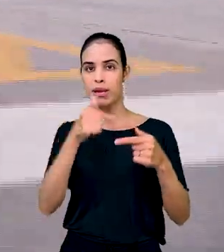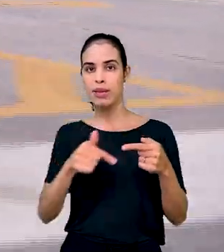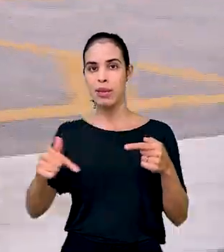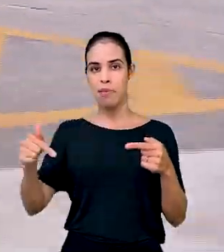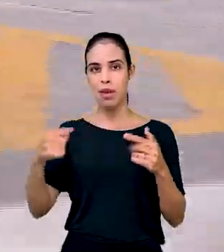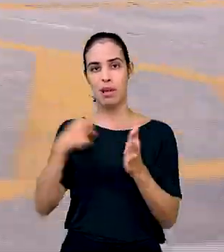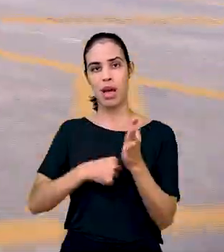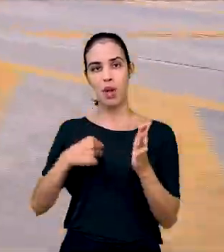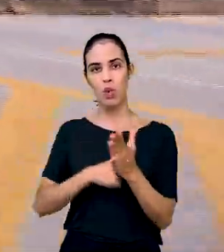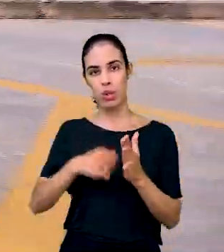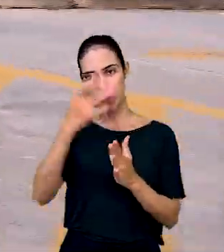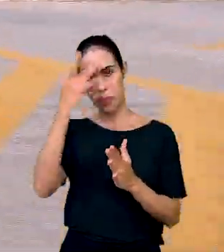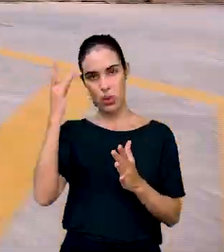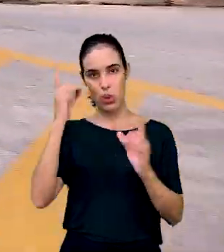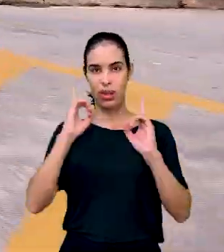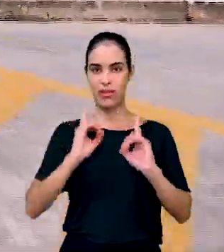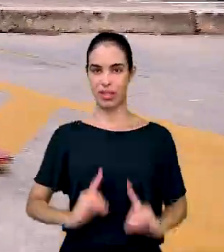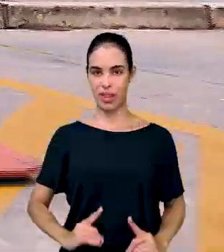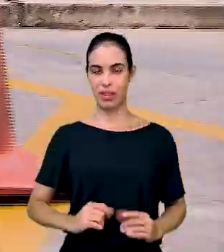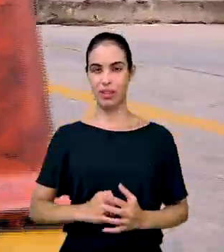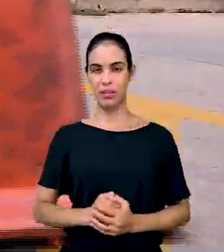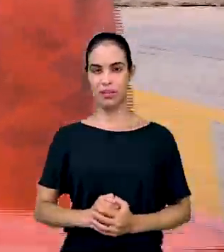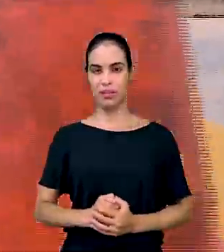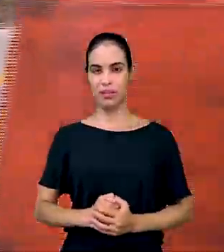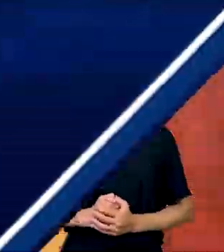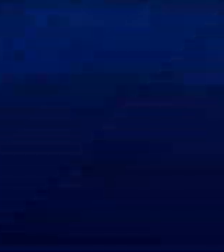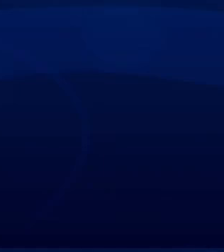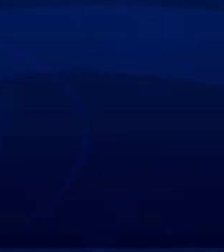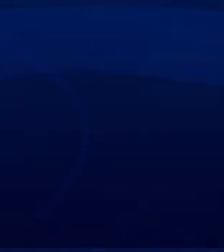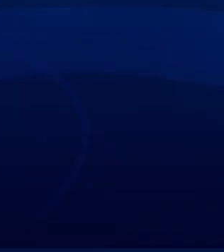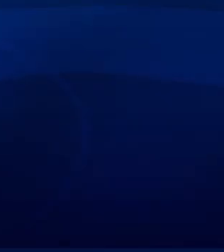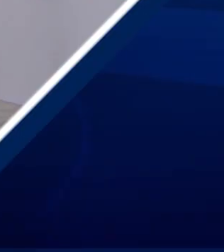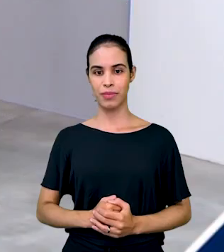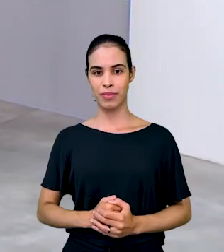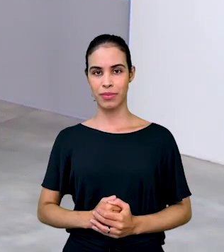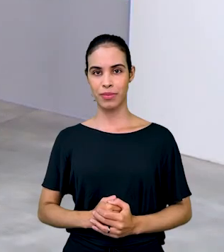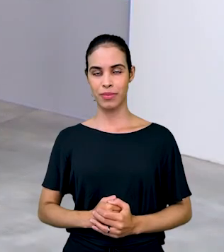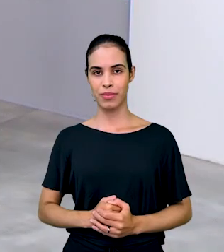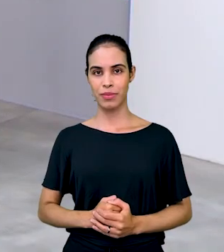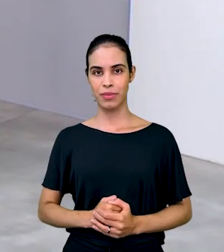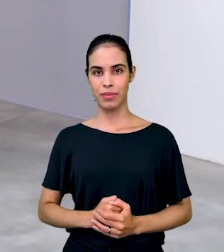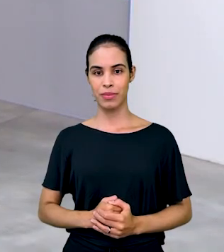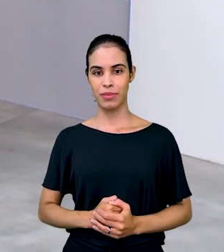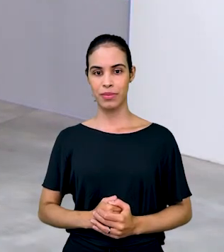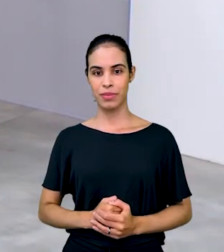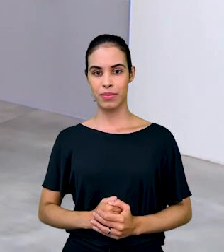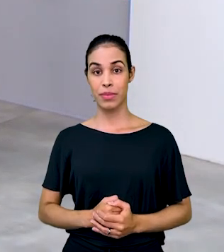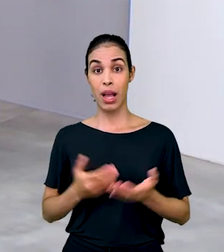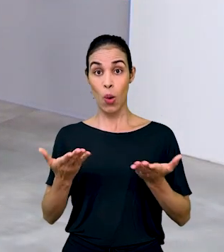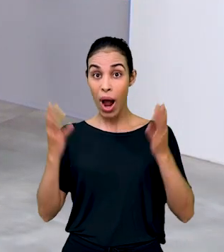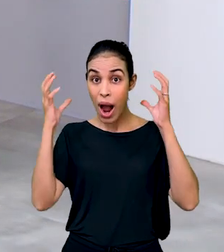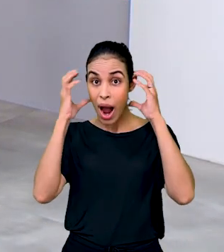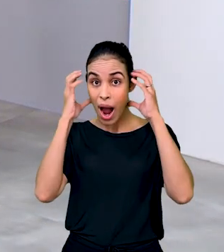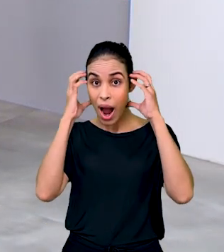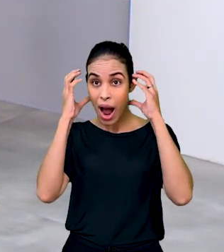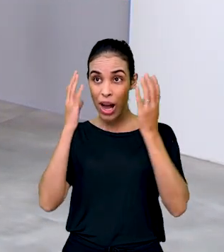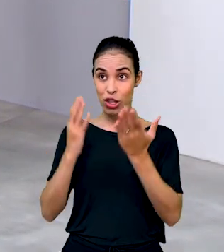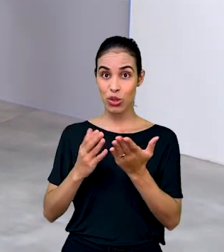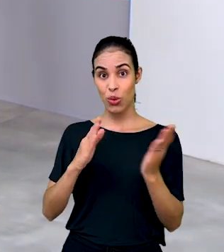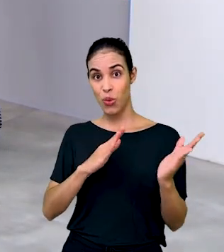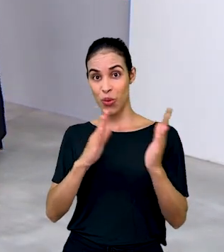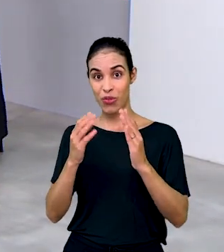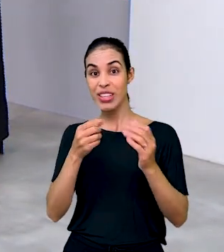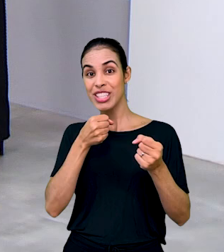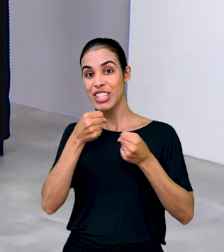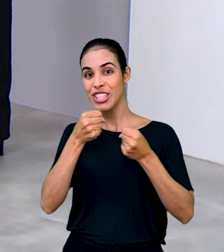Semana Nacional da Luta da Pessoa com Deficiência. E vamos agora conversar com a editora da Rádio TST, Lia